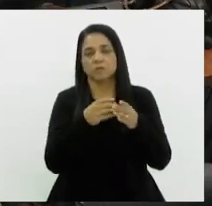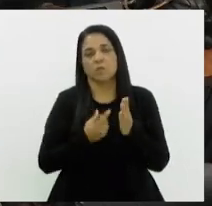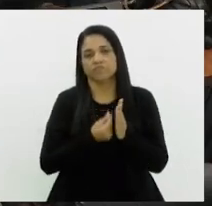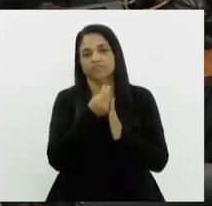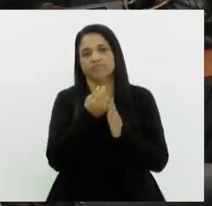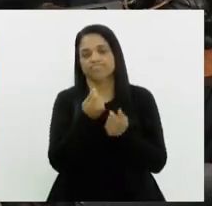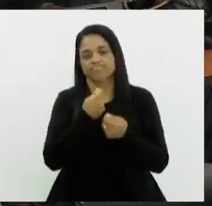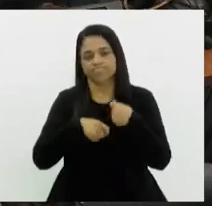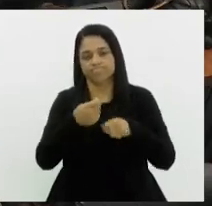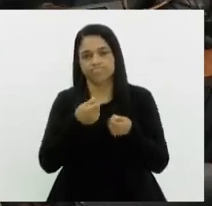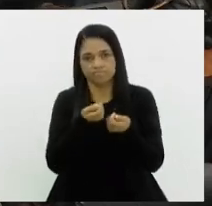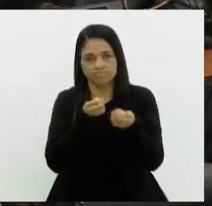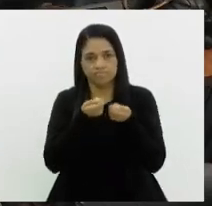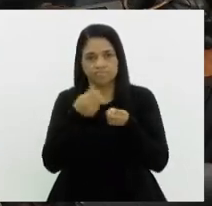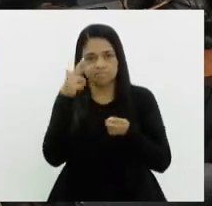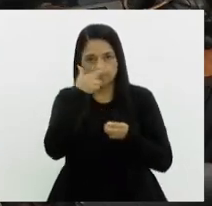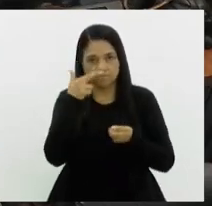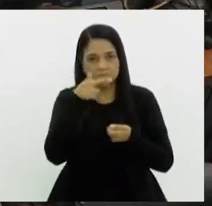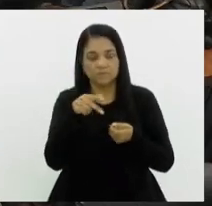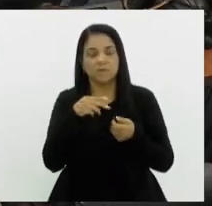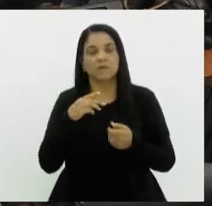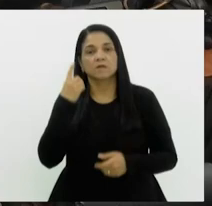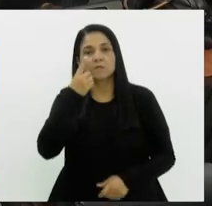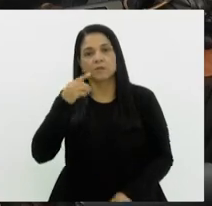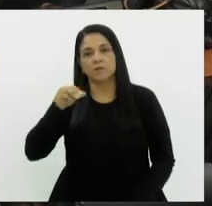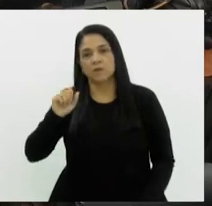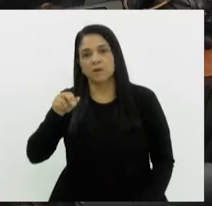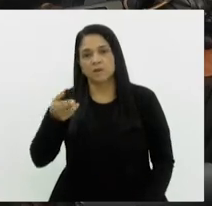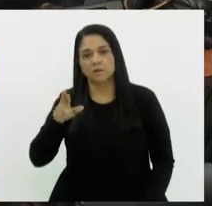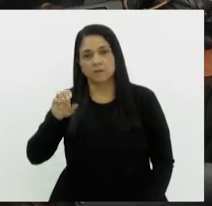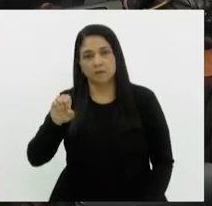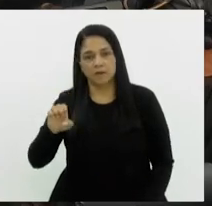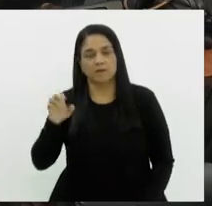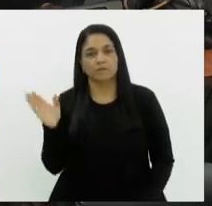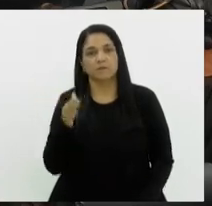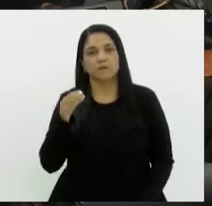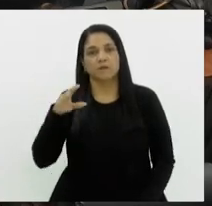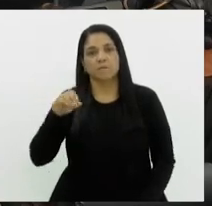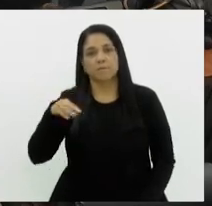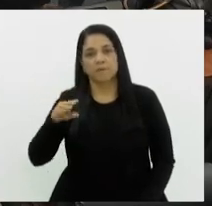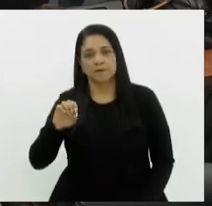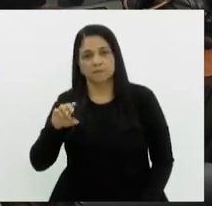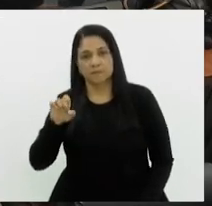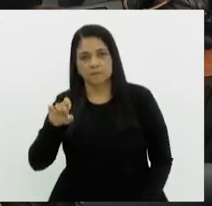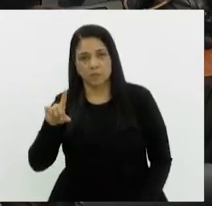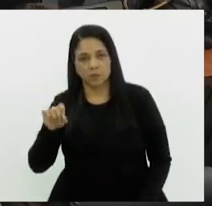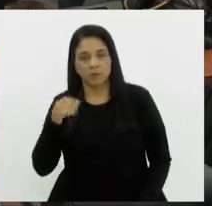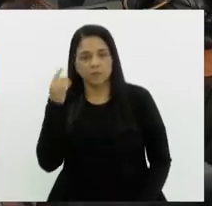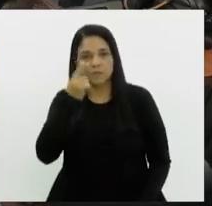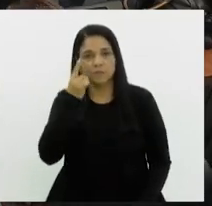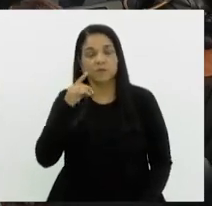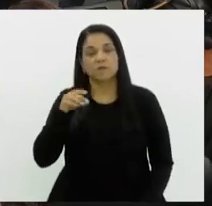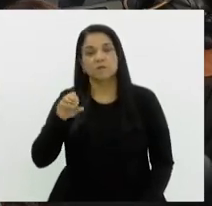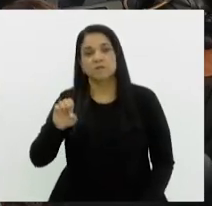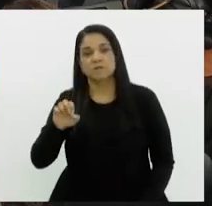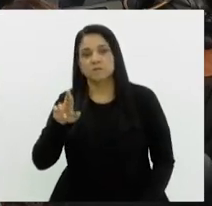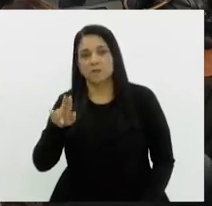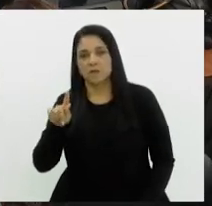Finanças, Fiscalização Financeira e Controle, deputado André Correia, deputado Carlos Macedo, deputado doutor